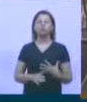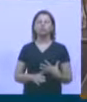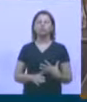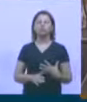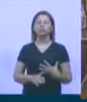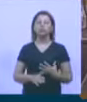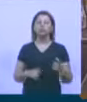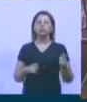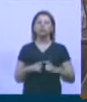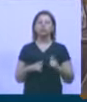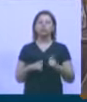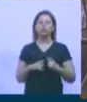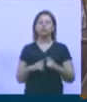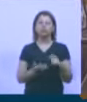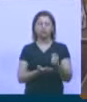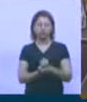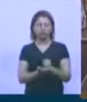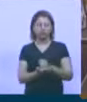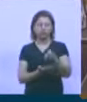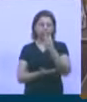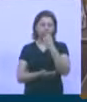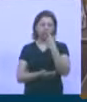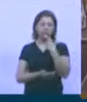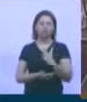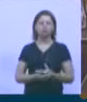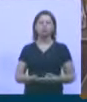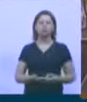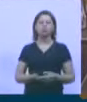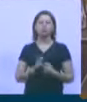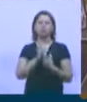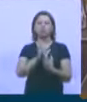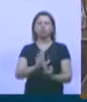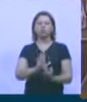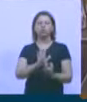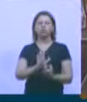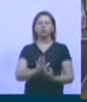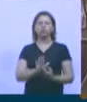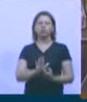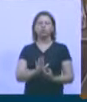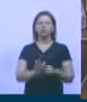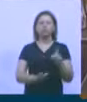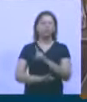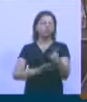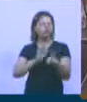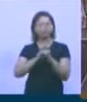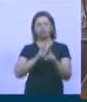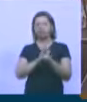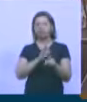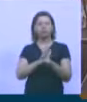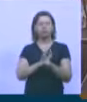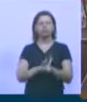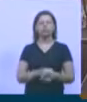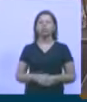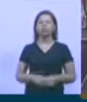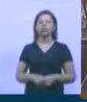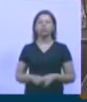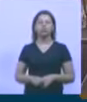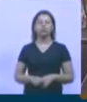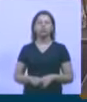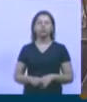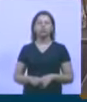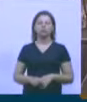os remédios que a medicina prescreve ou os tratamentos são inadequados e ineficientes. Now, don't get